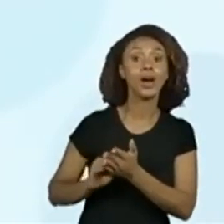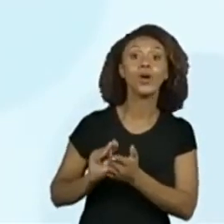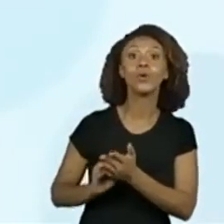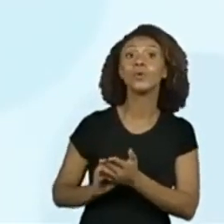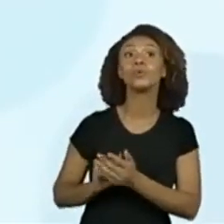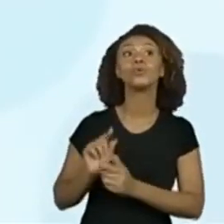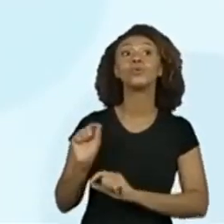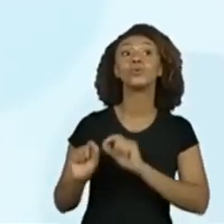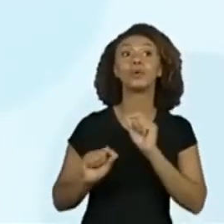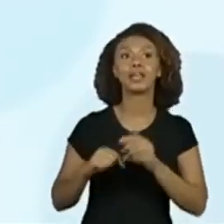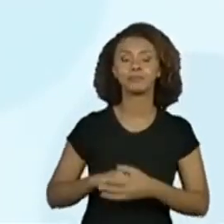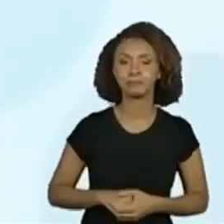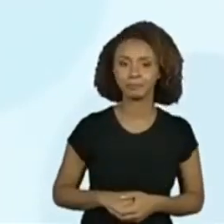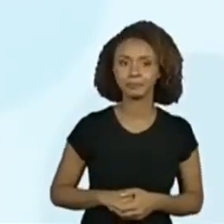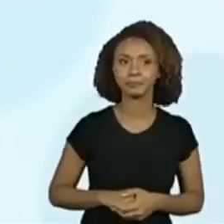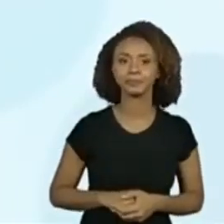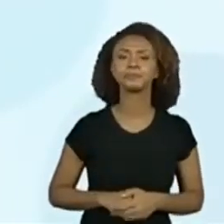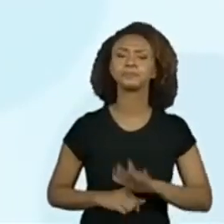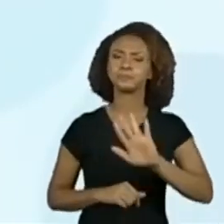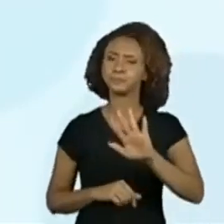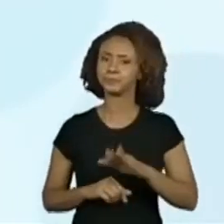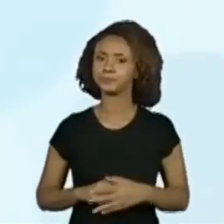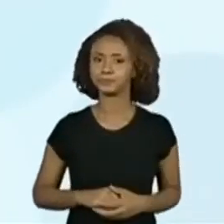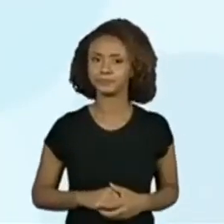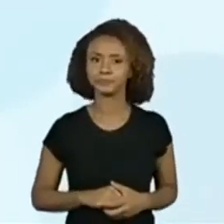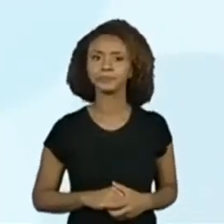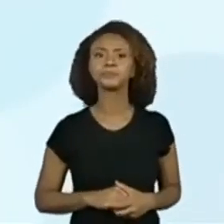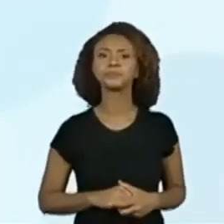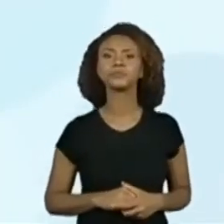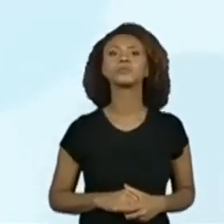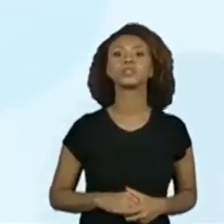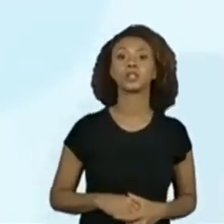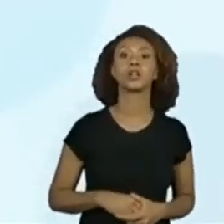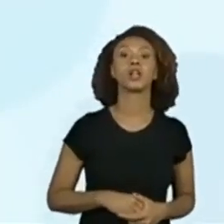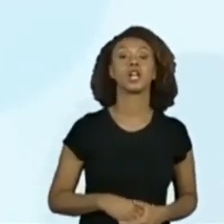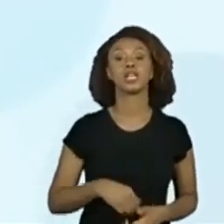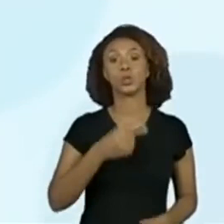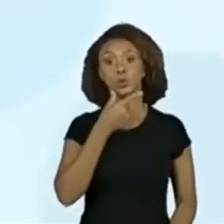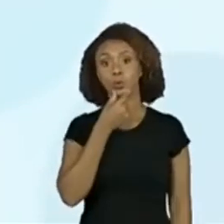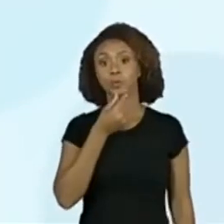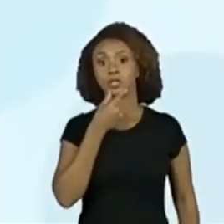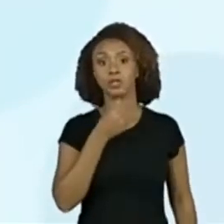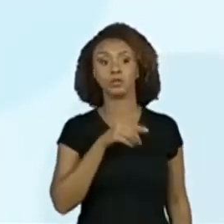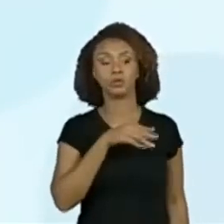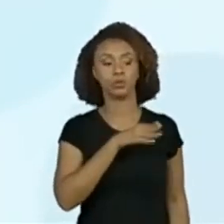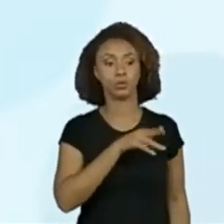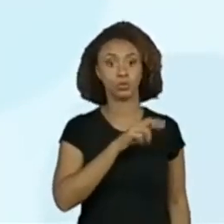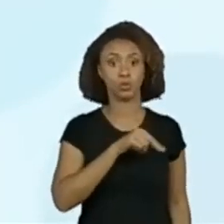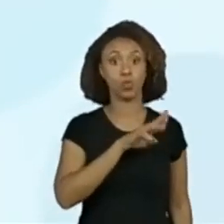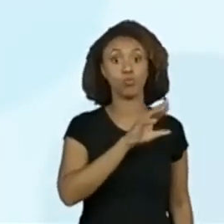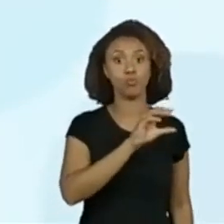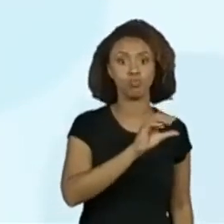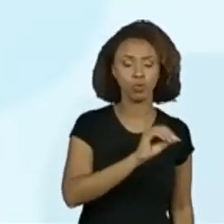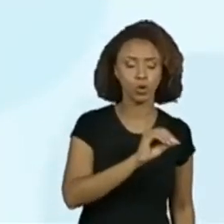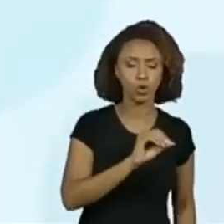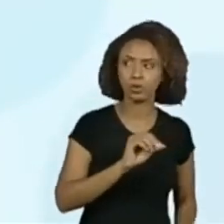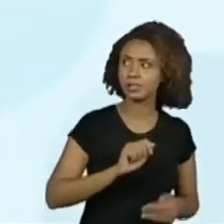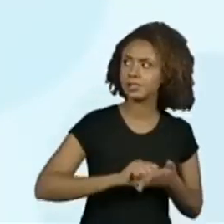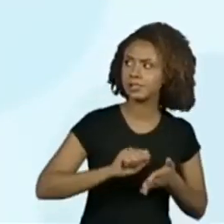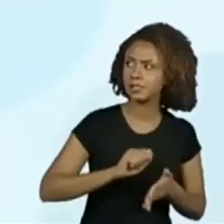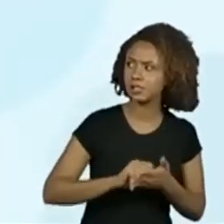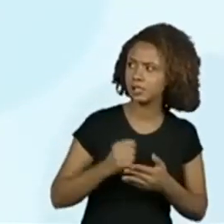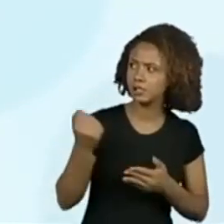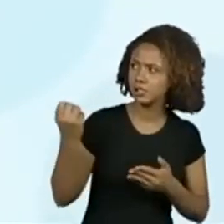pergunta então vamos lá veja os registros que Bruno fez para entender a proposta da